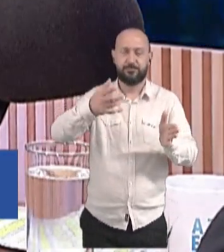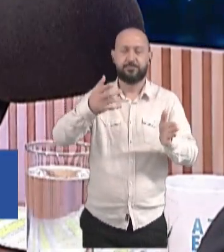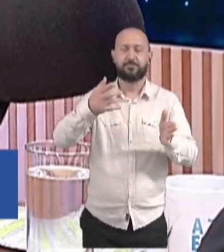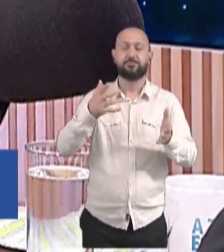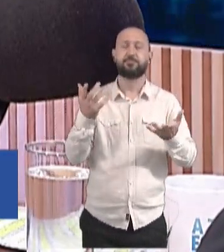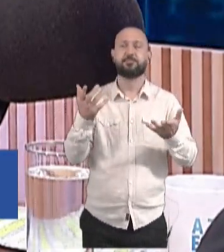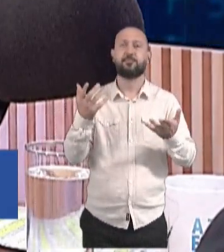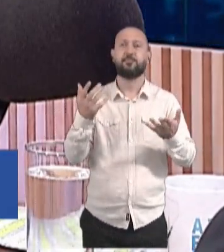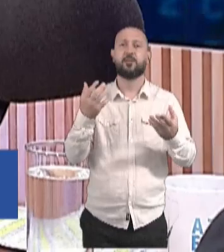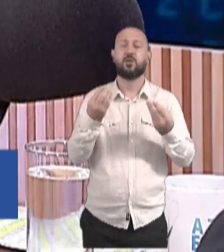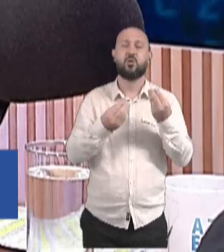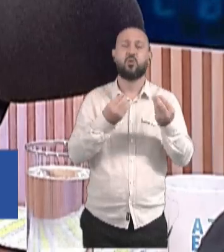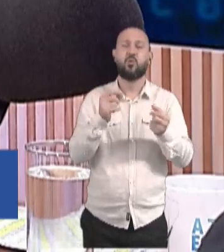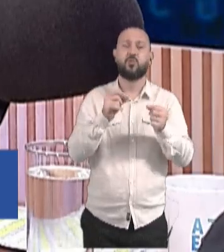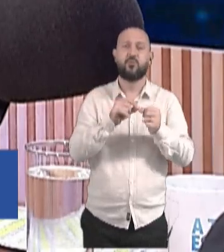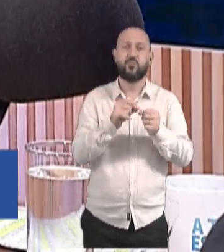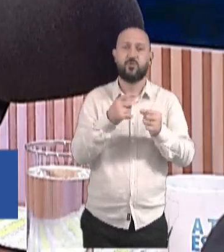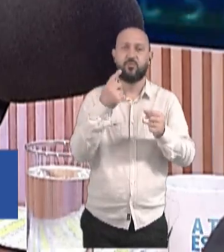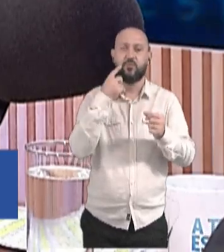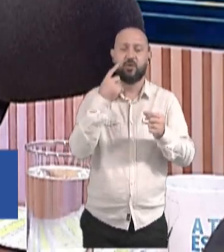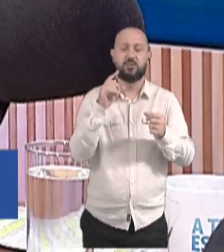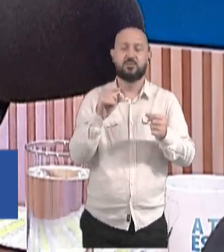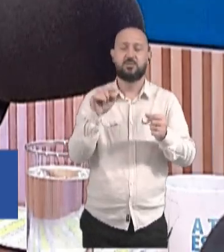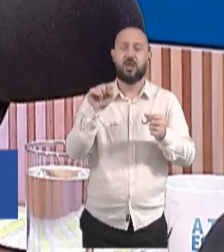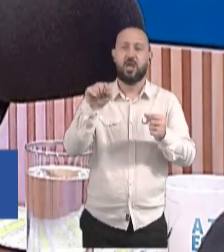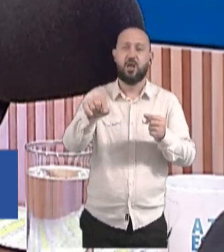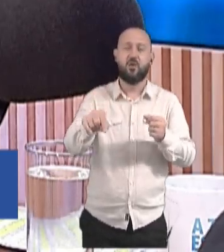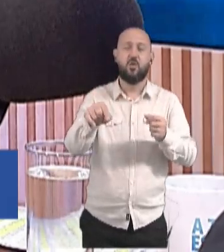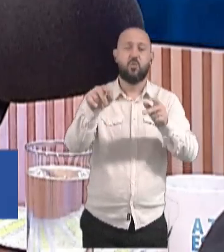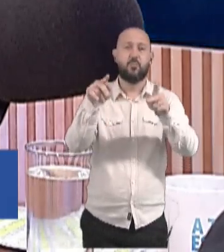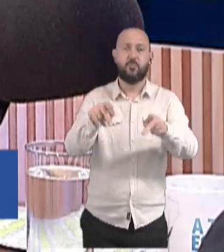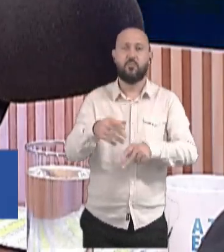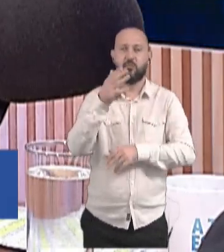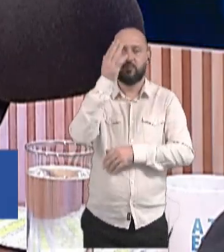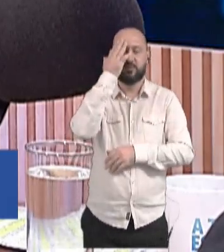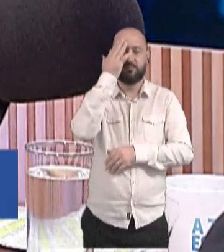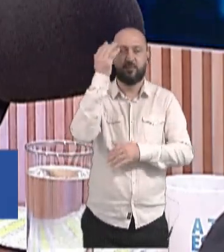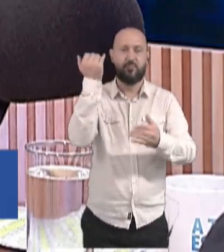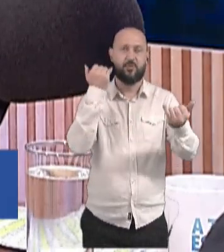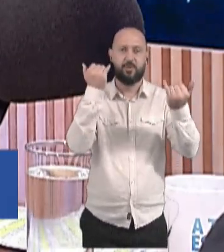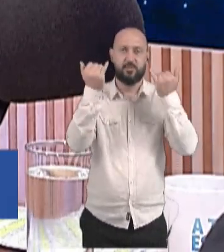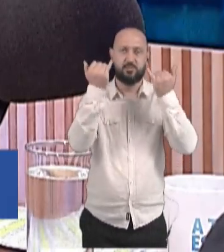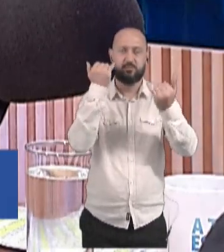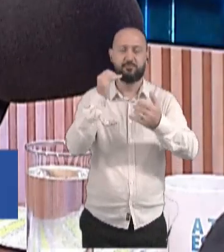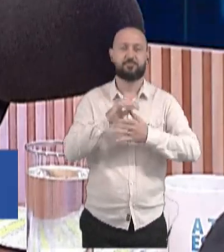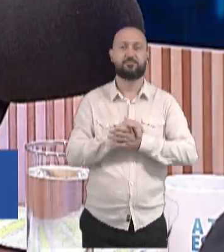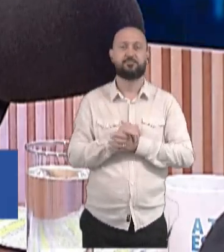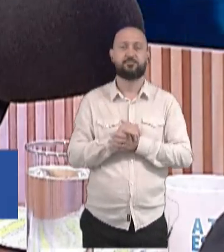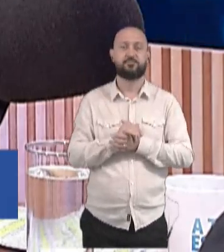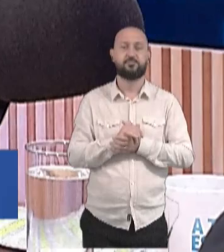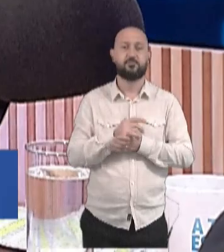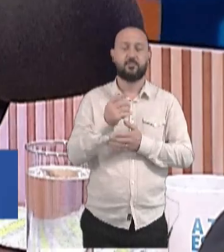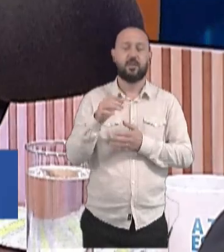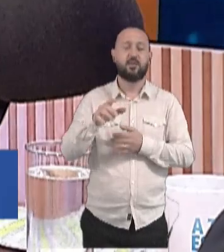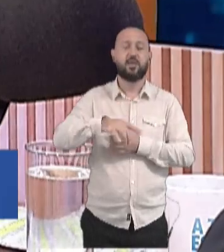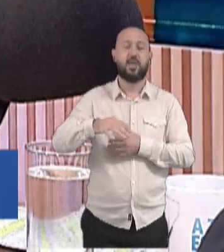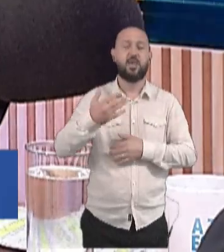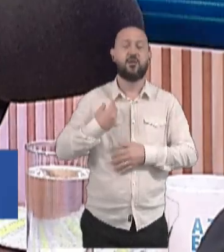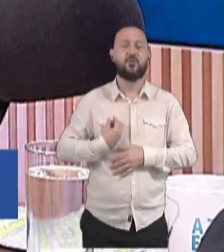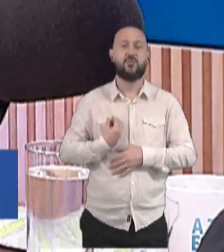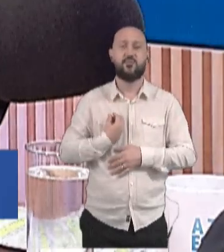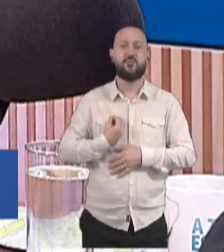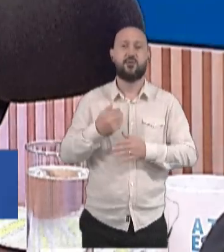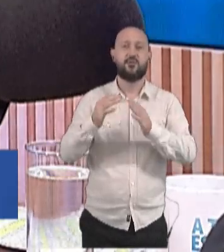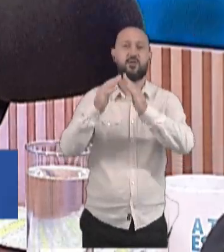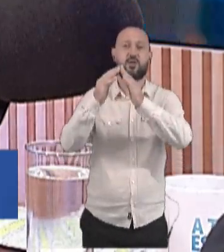pontos, mas como fazer chegar na ponta no povo. A questão dos ribeirinhos, né?